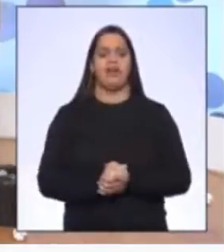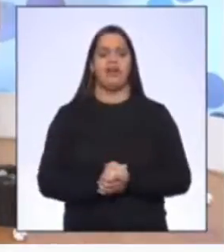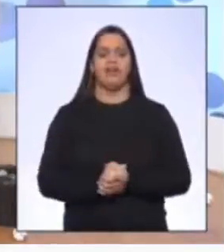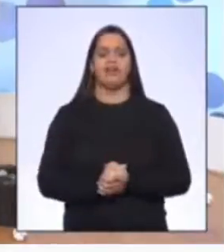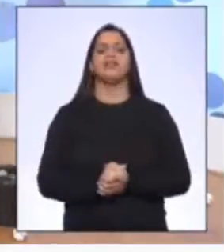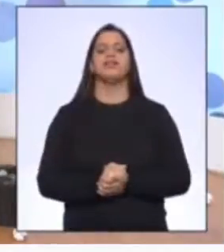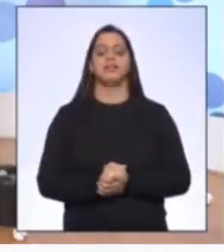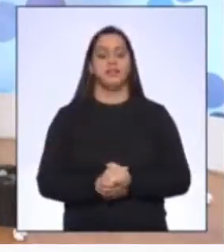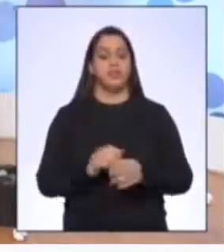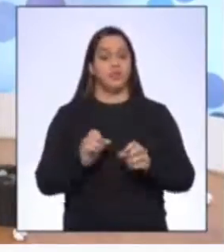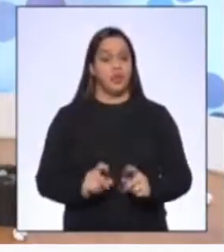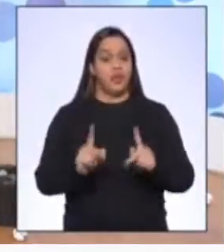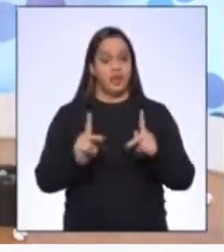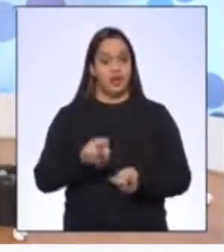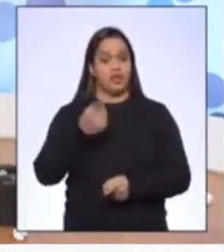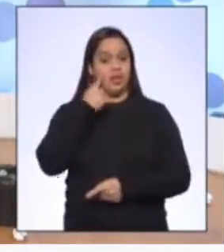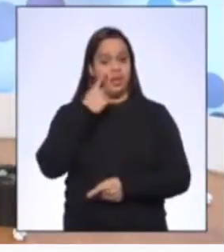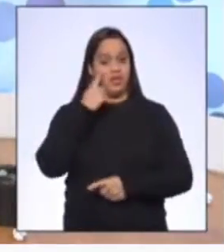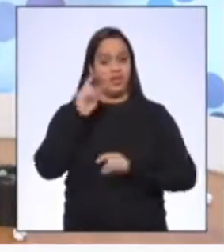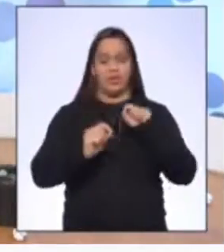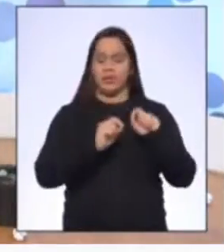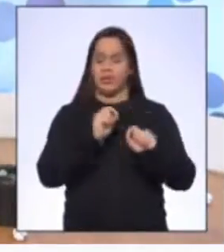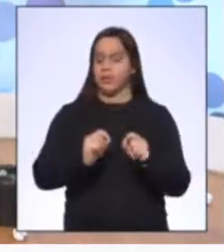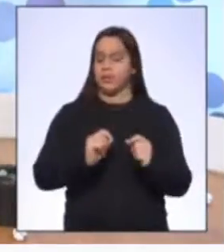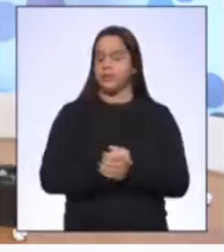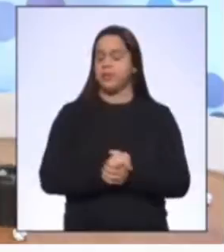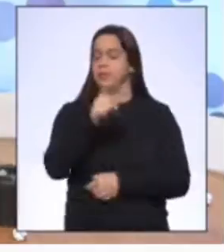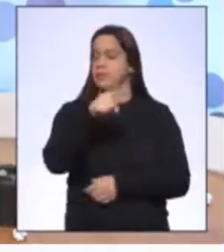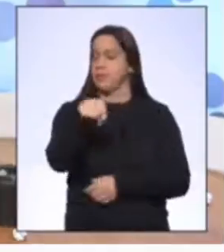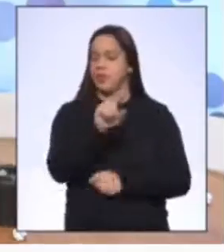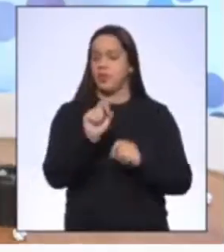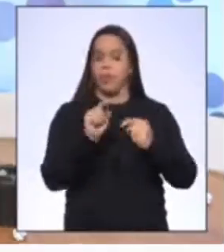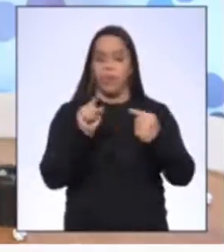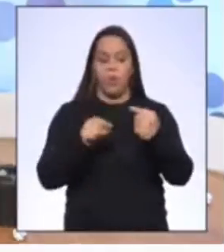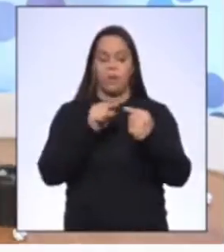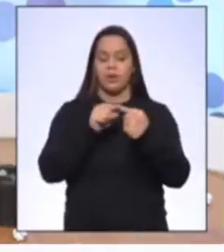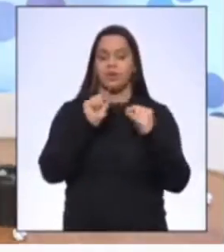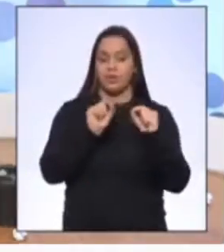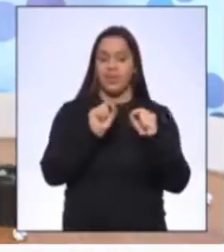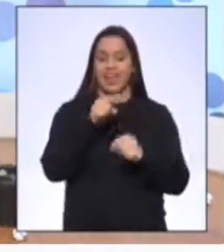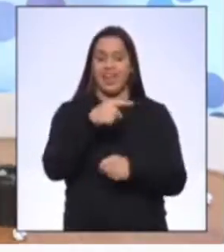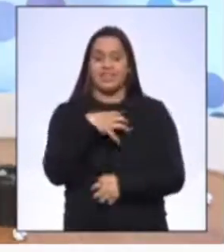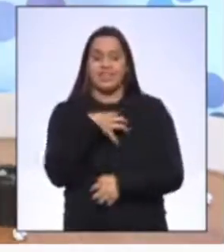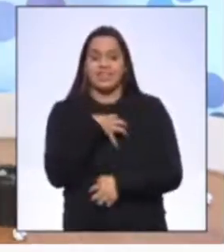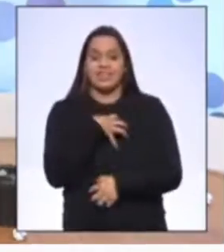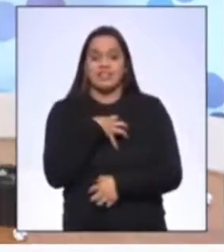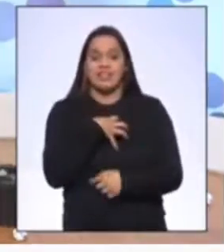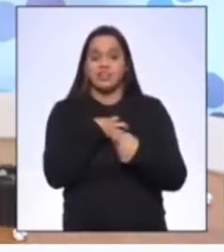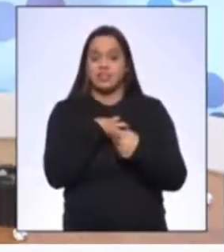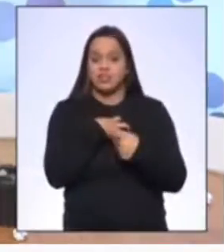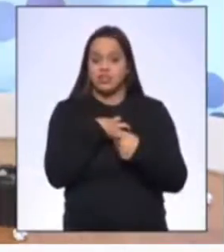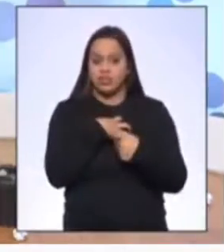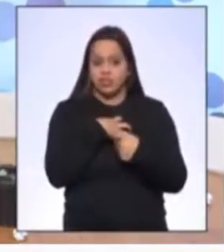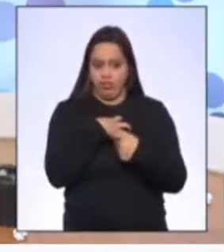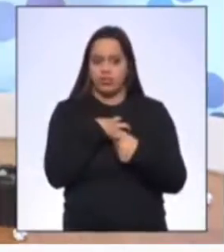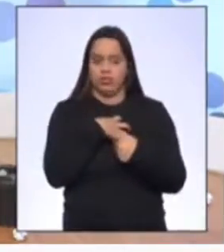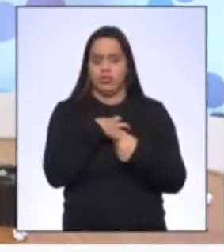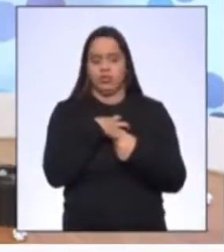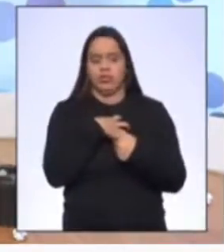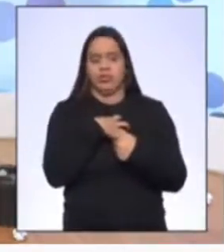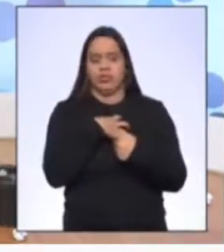ok pessoal o objetivo é a juliana a ter sensações agora ok